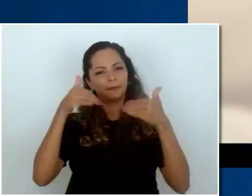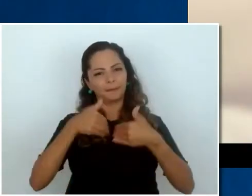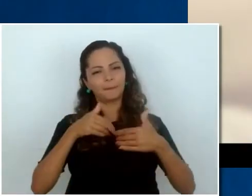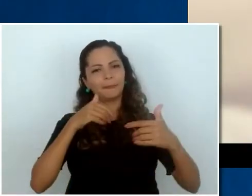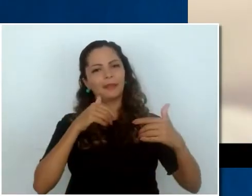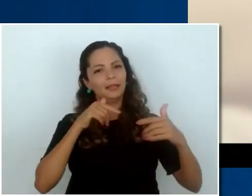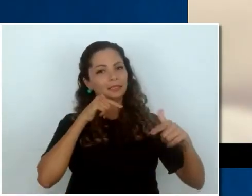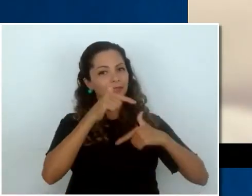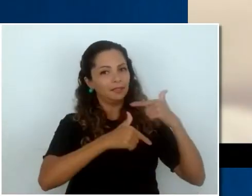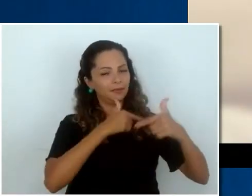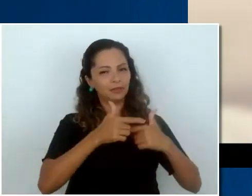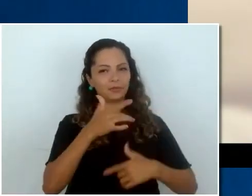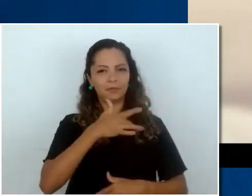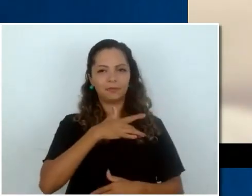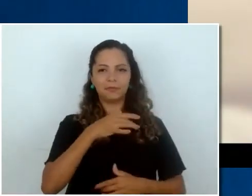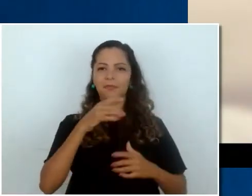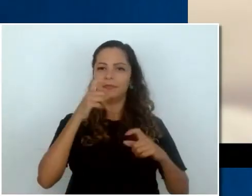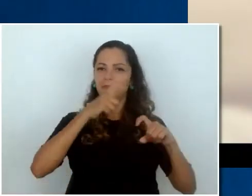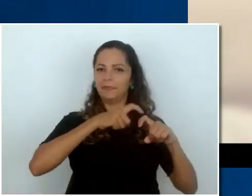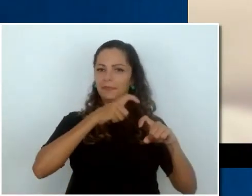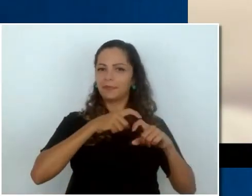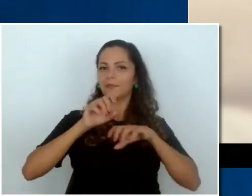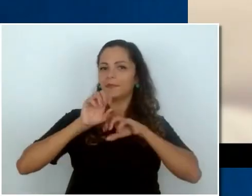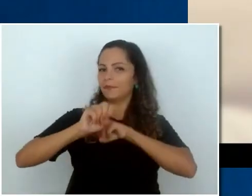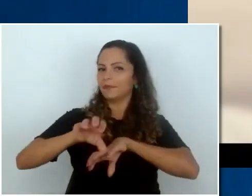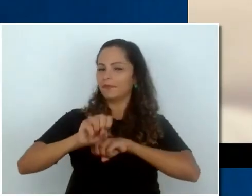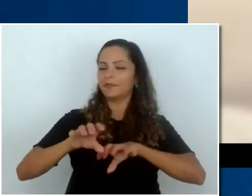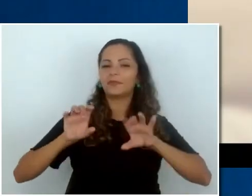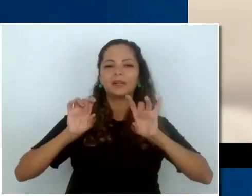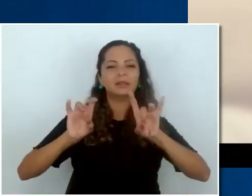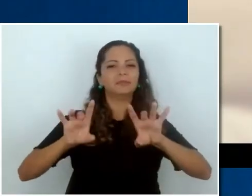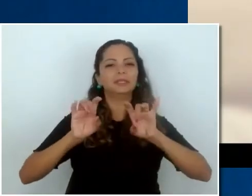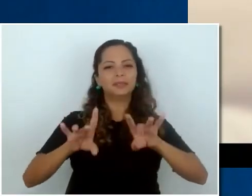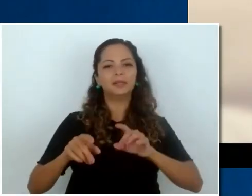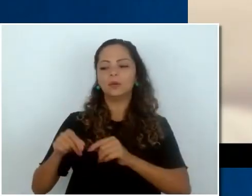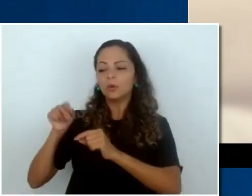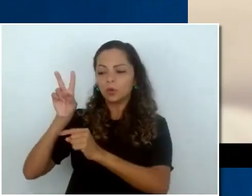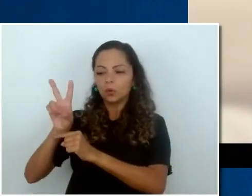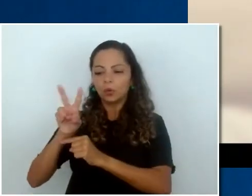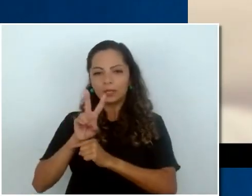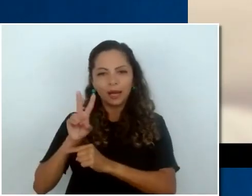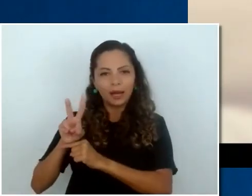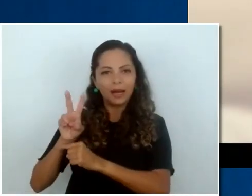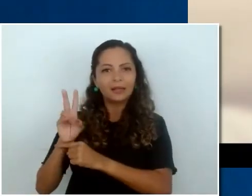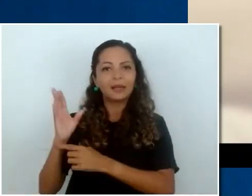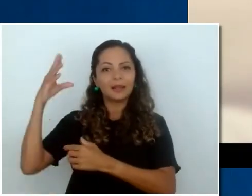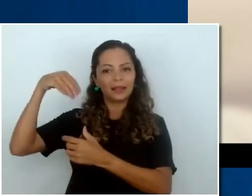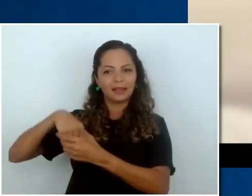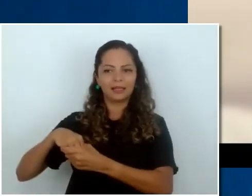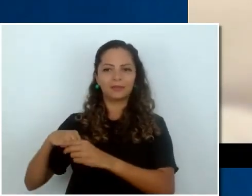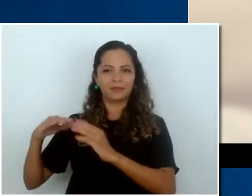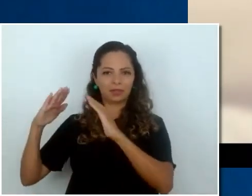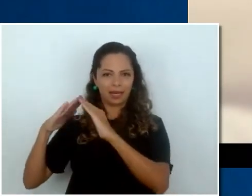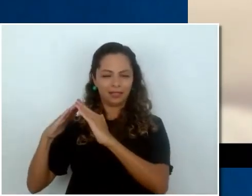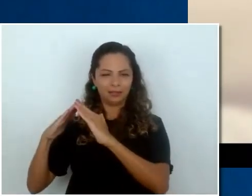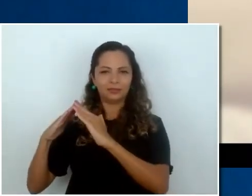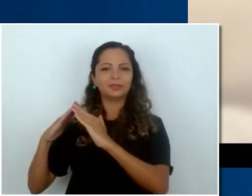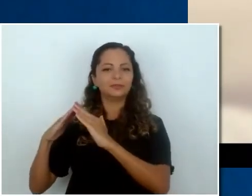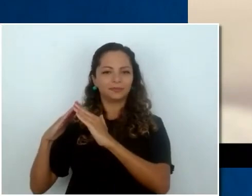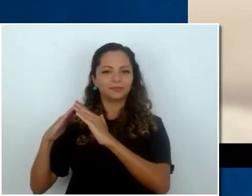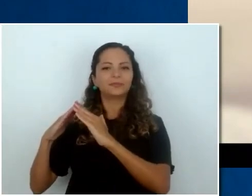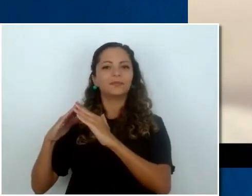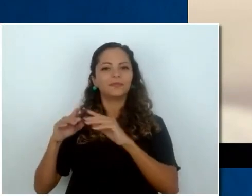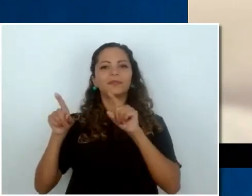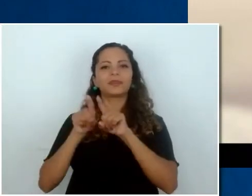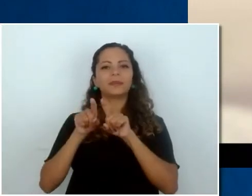educação especial, cuidados de saúde em casa e a perda da produtividade que eventualmente essa criança terá